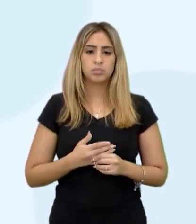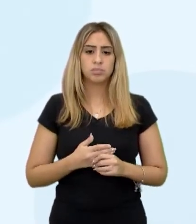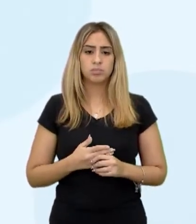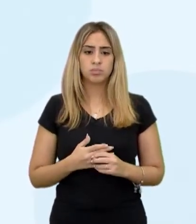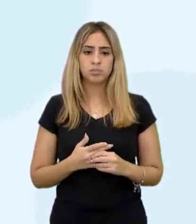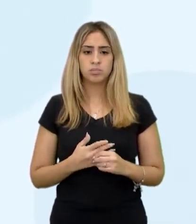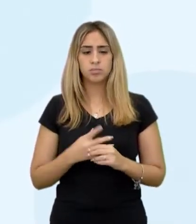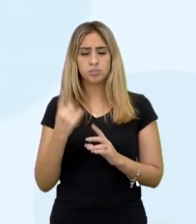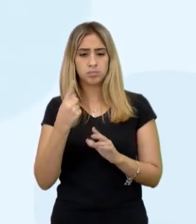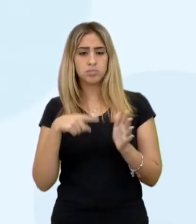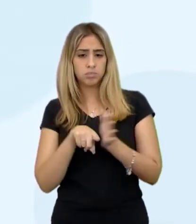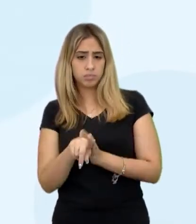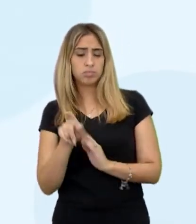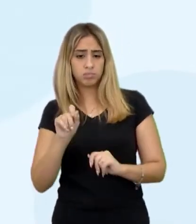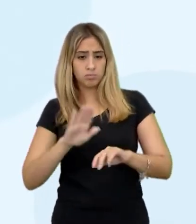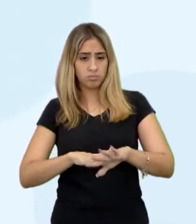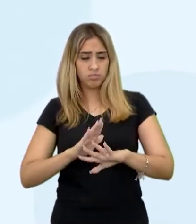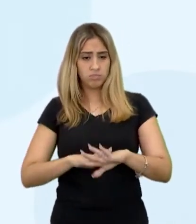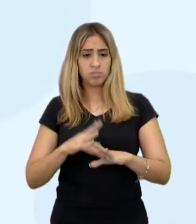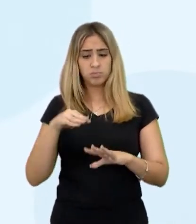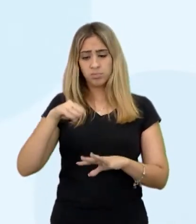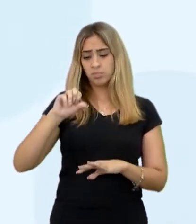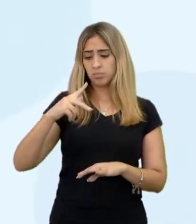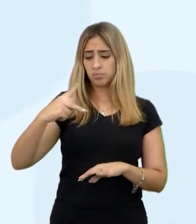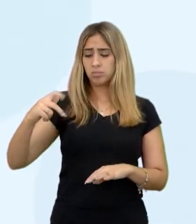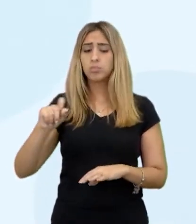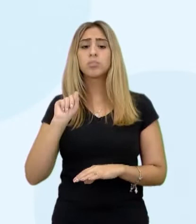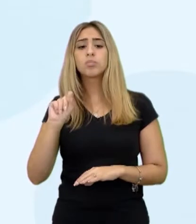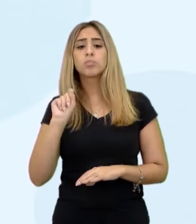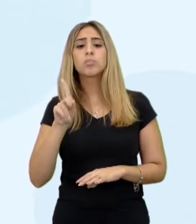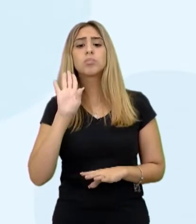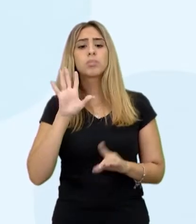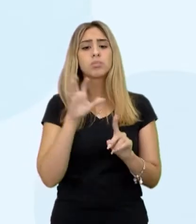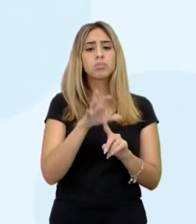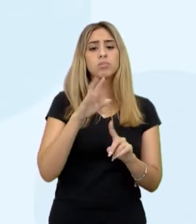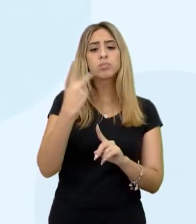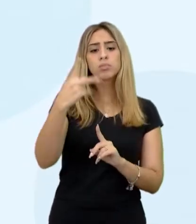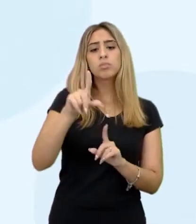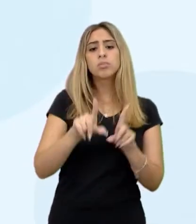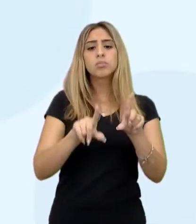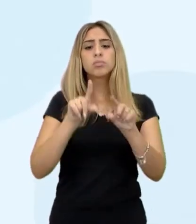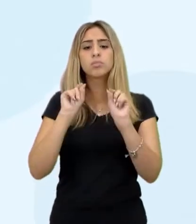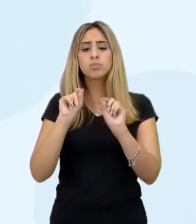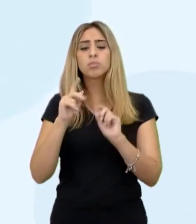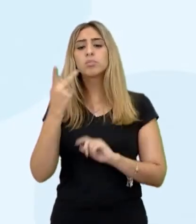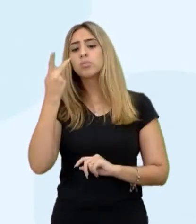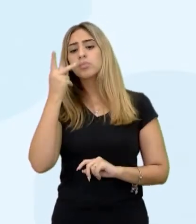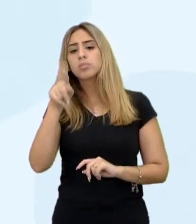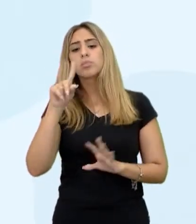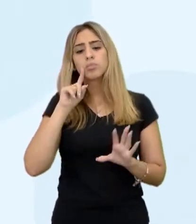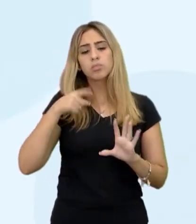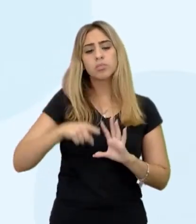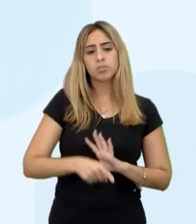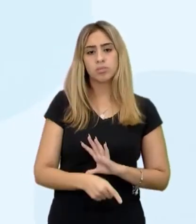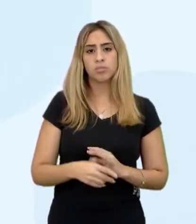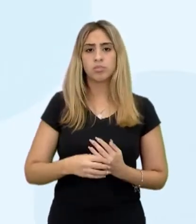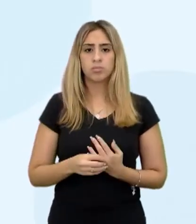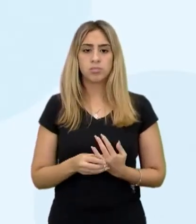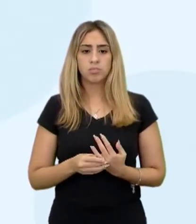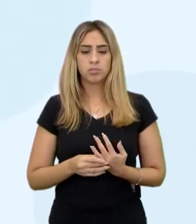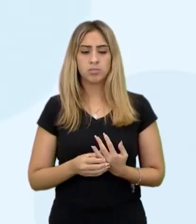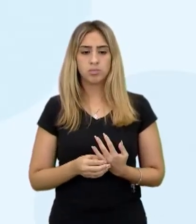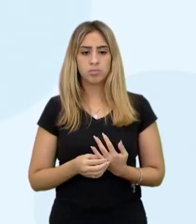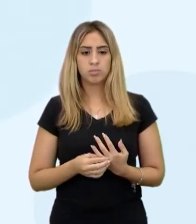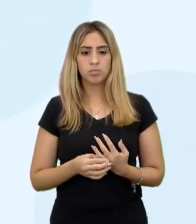assim, a primeira pergunta, né, que está lá no mapa, o que mais influenciou sua escolha para esse aprofundamento,